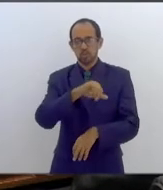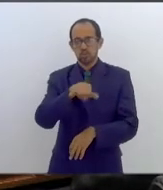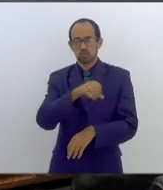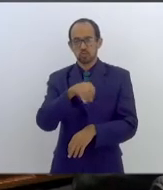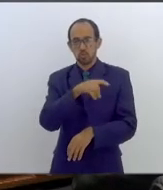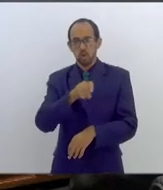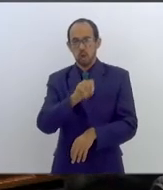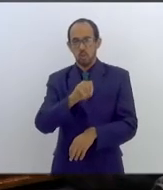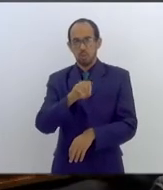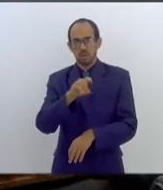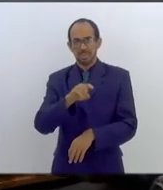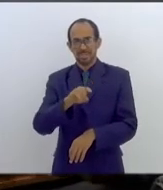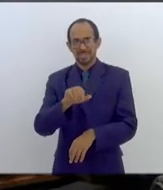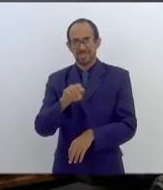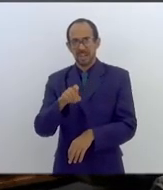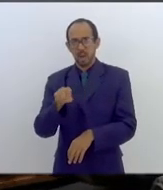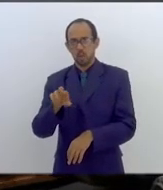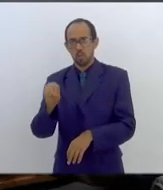Maia